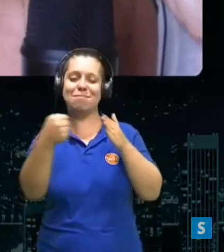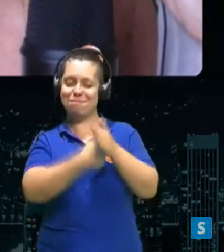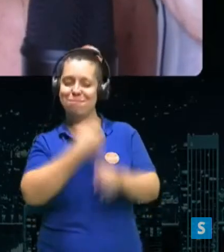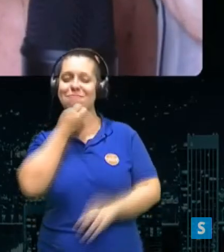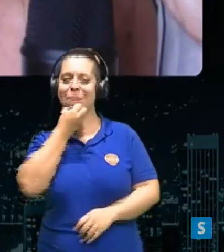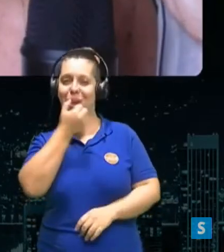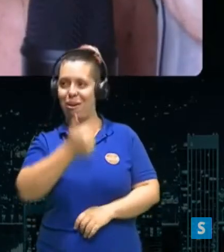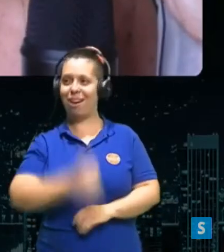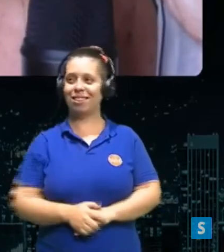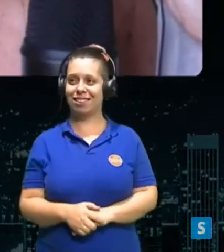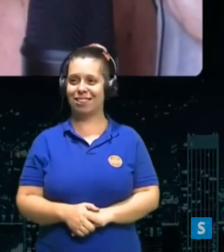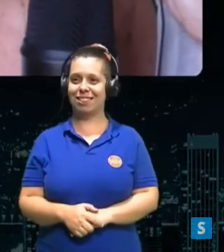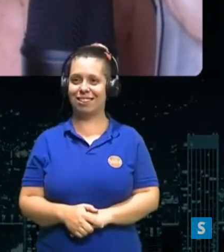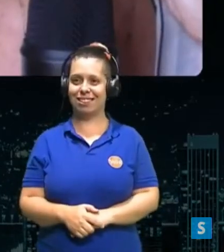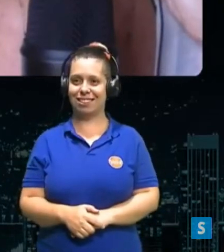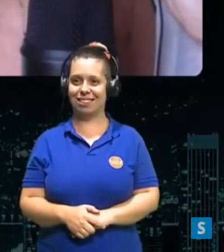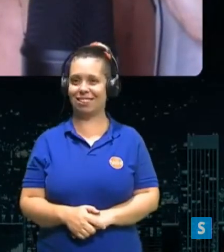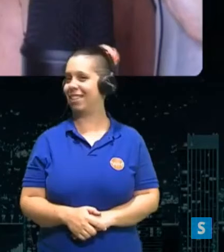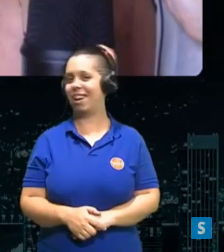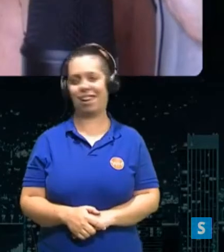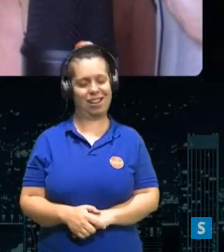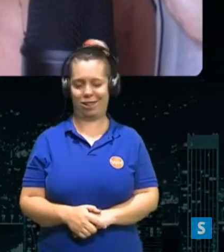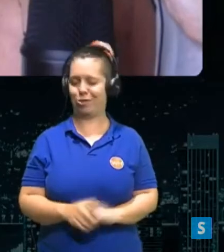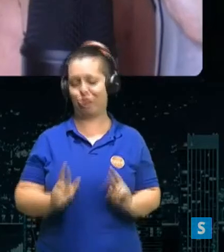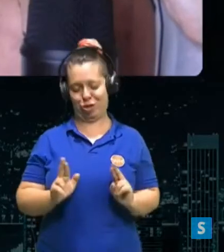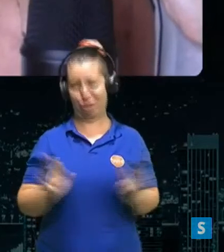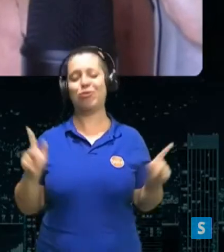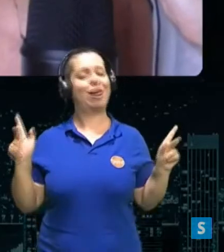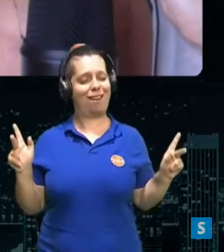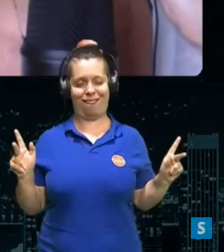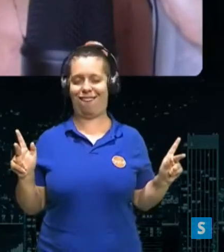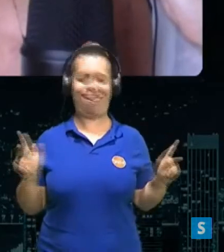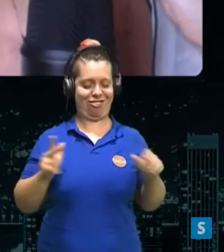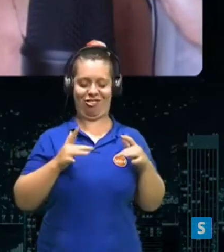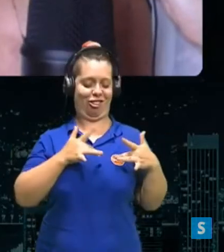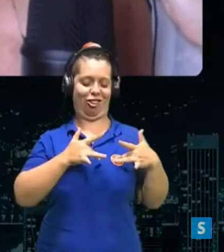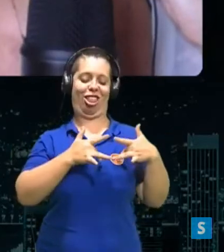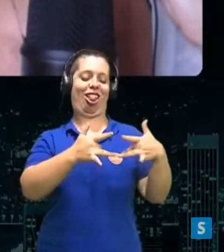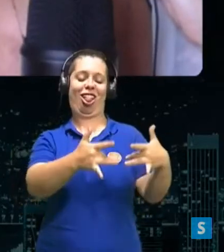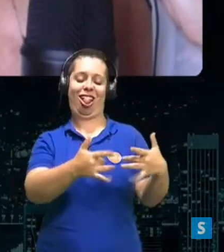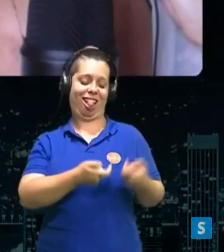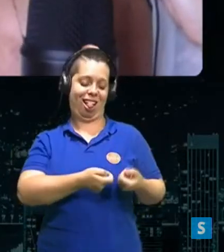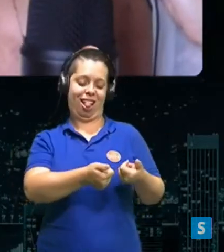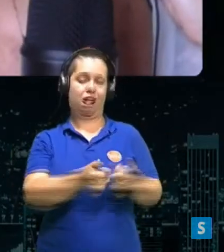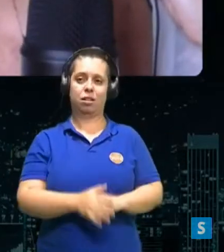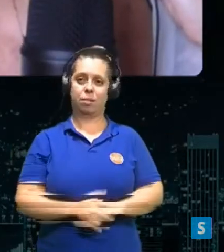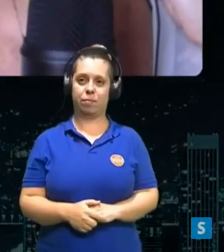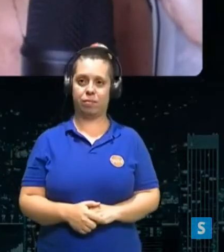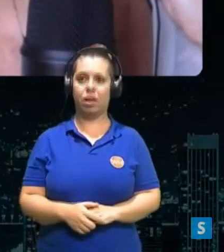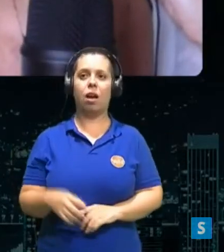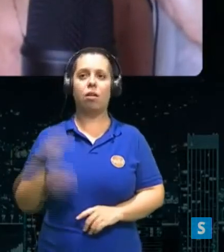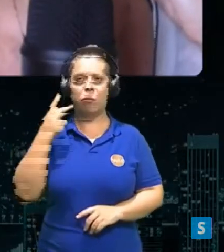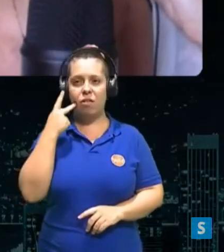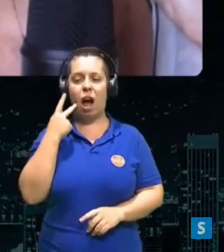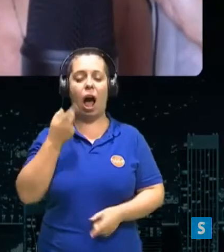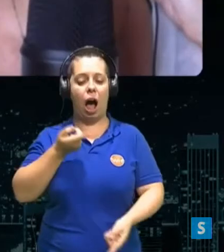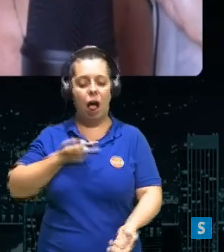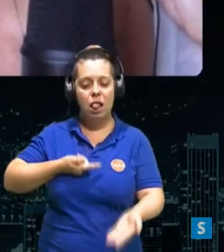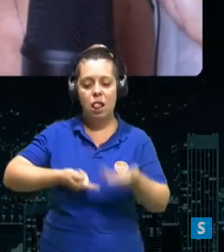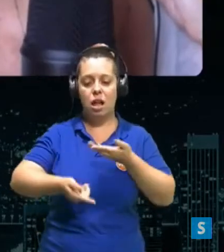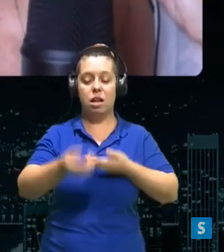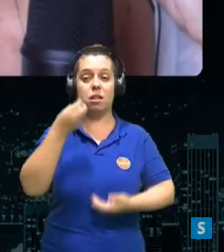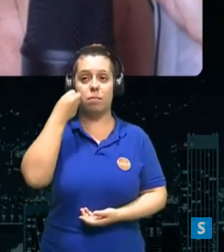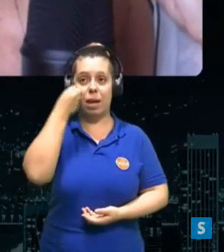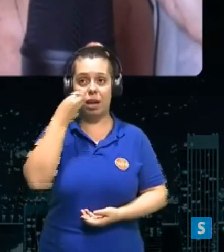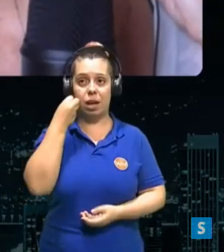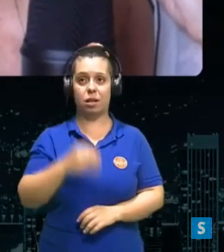pergunta não é bem diferente e apesar da gente falar sobre o retorno da experiência e